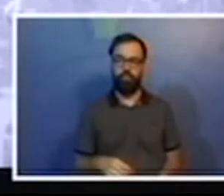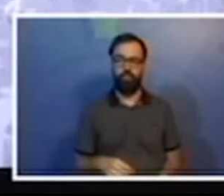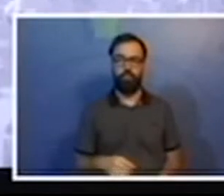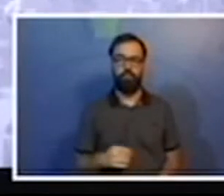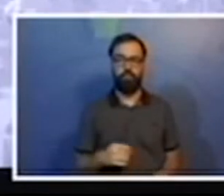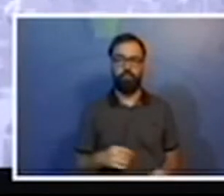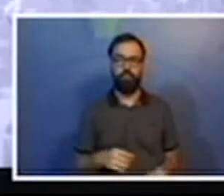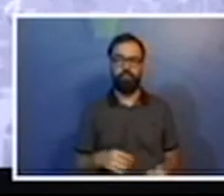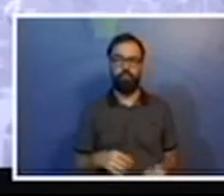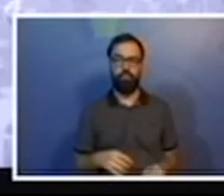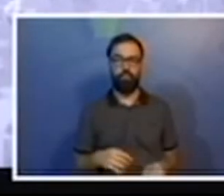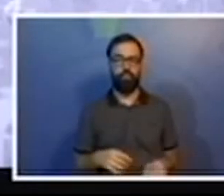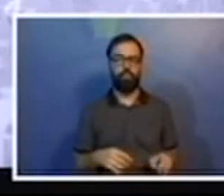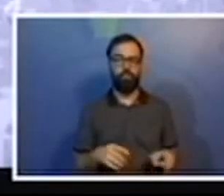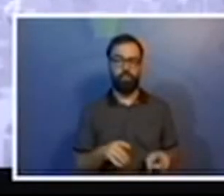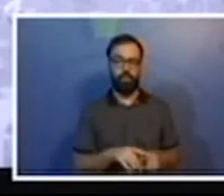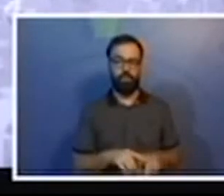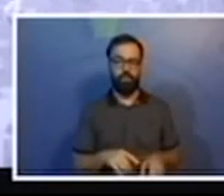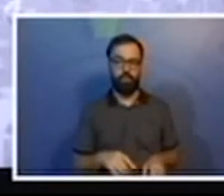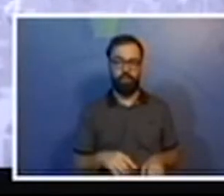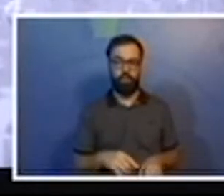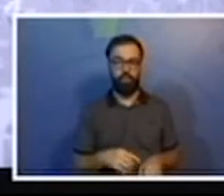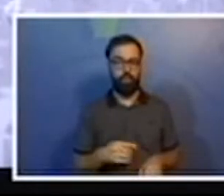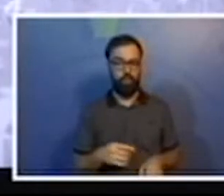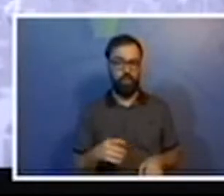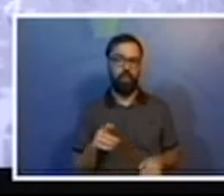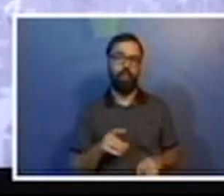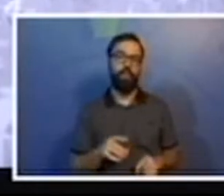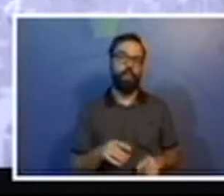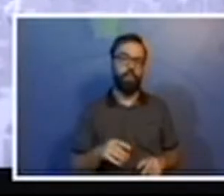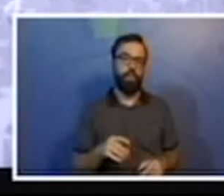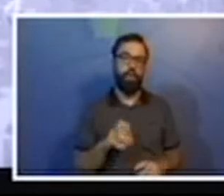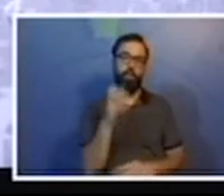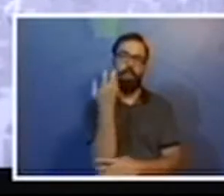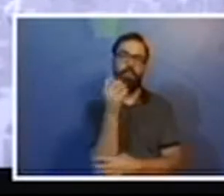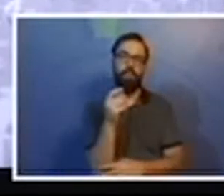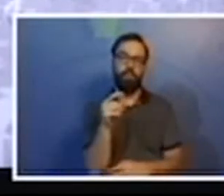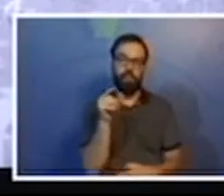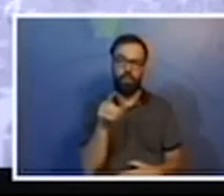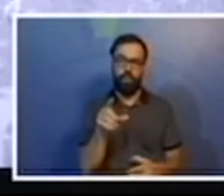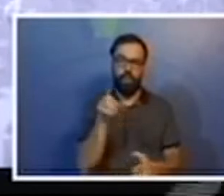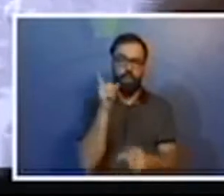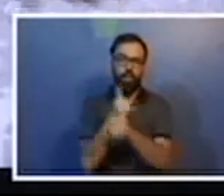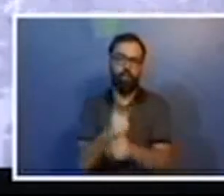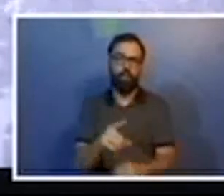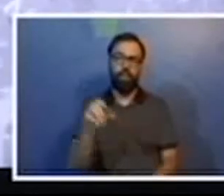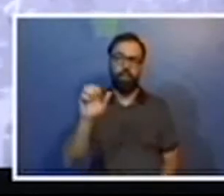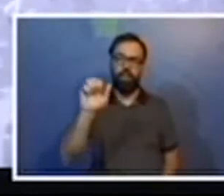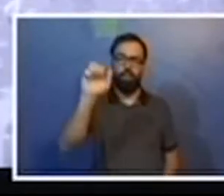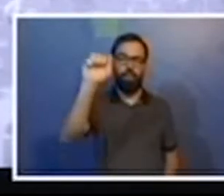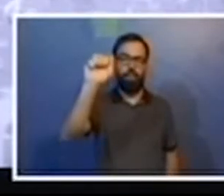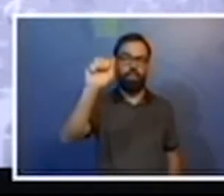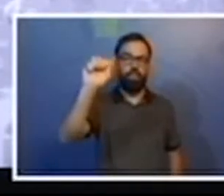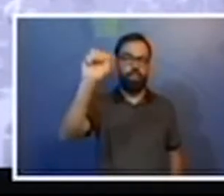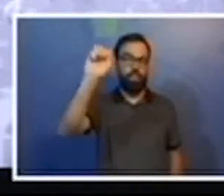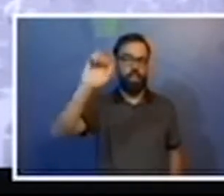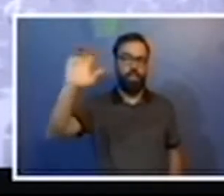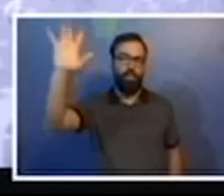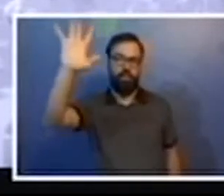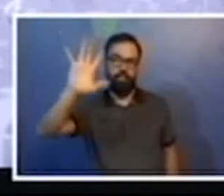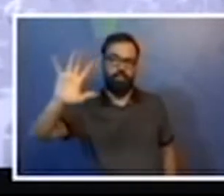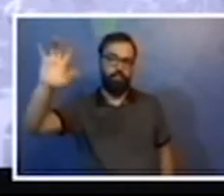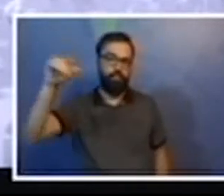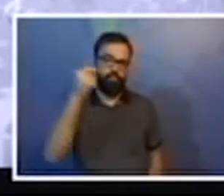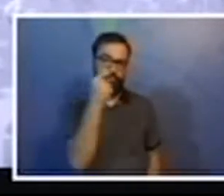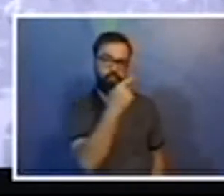Dragon Ball uma planta que pode ser encontrada na Ásia especialmente no Japão e na China o ginkgo biloba